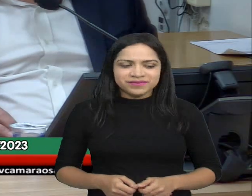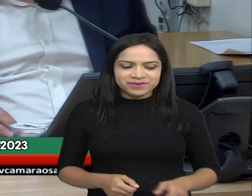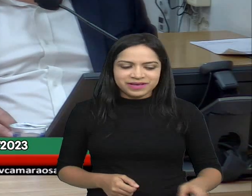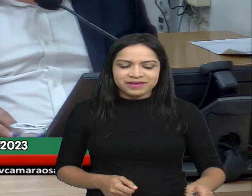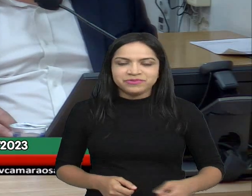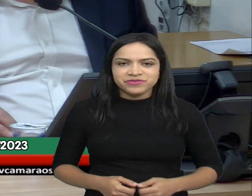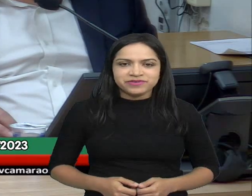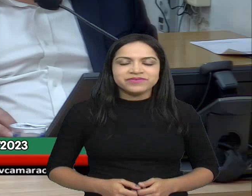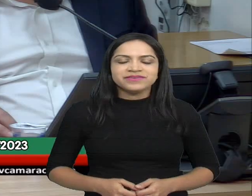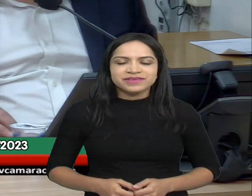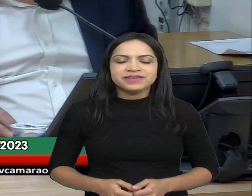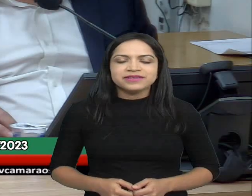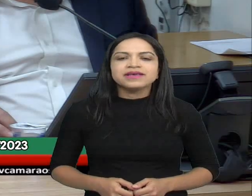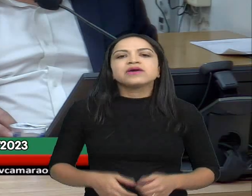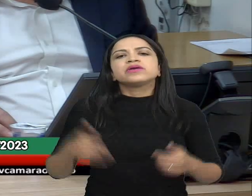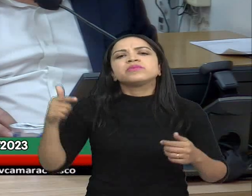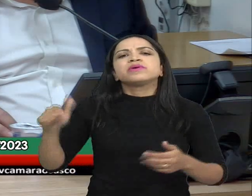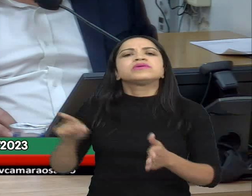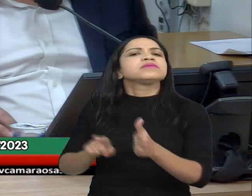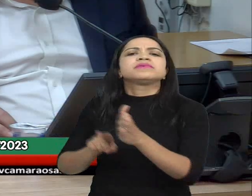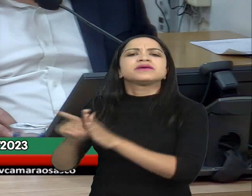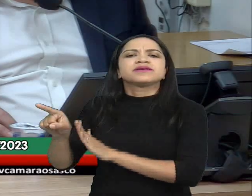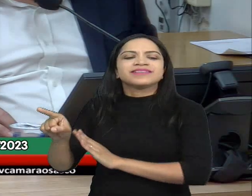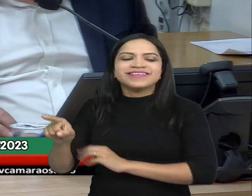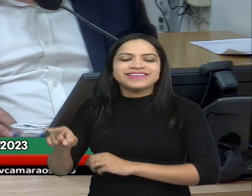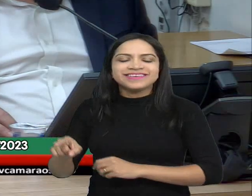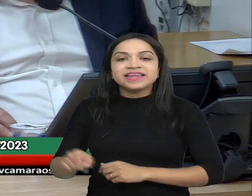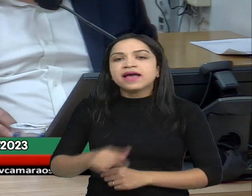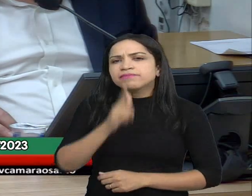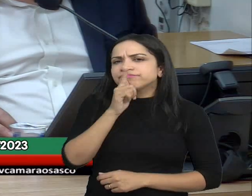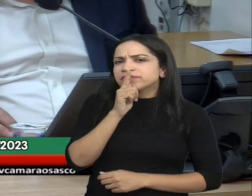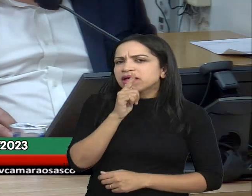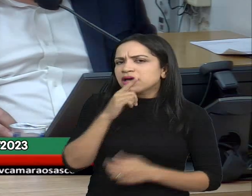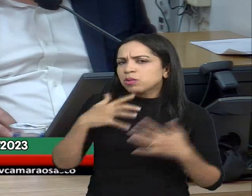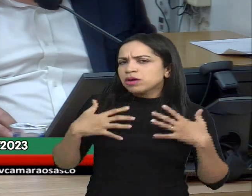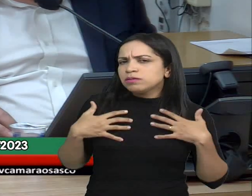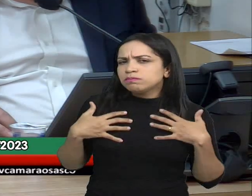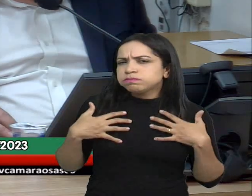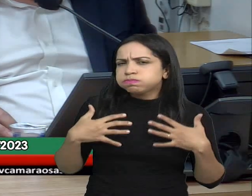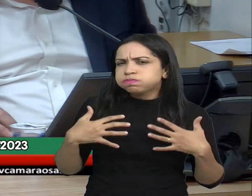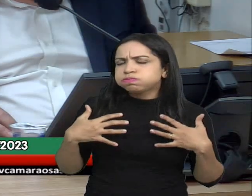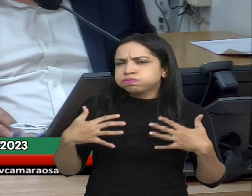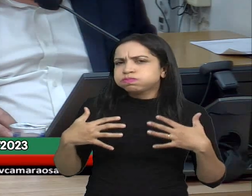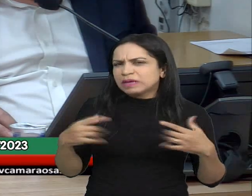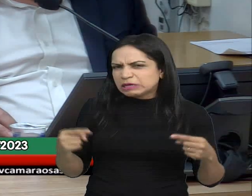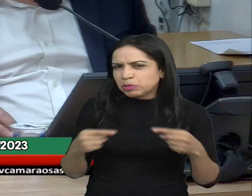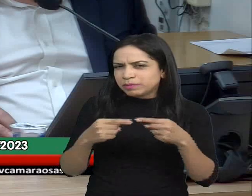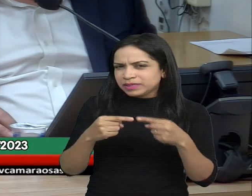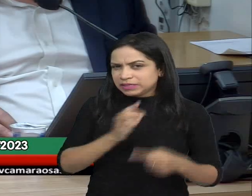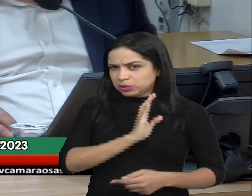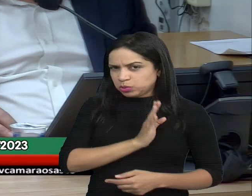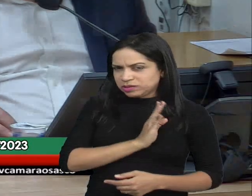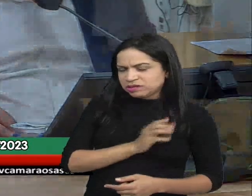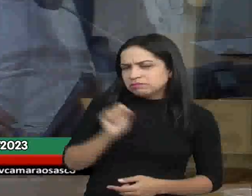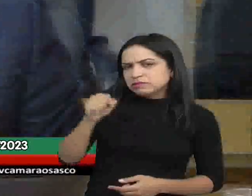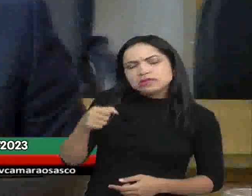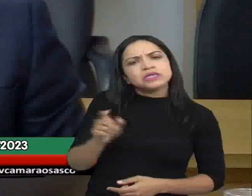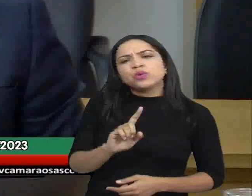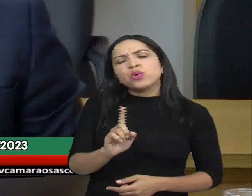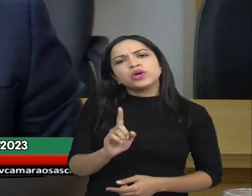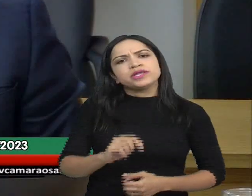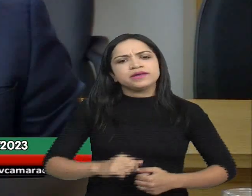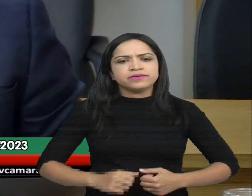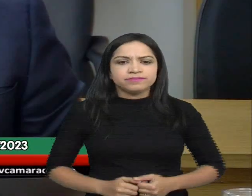tem uma embolia pulmonar, né, tem algo relacionado ao coração ou não?